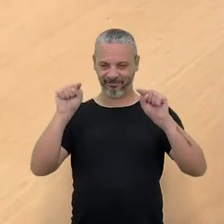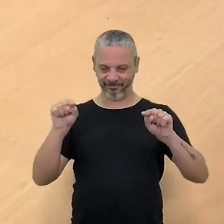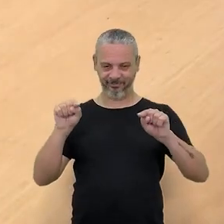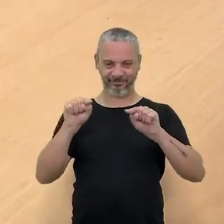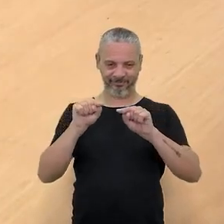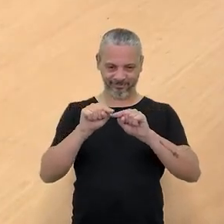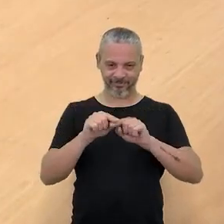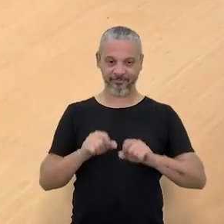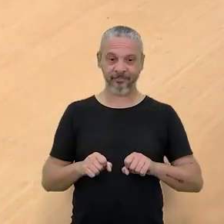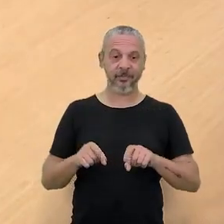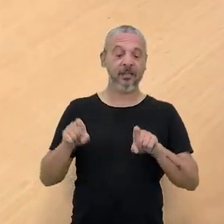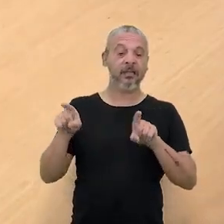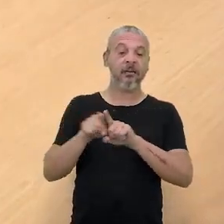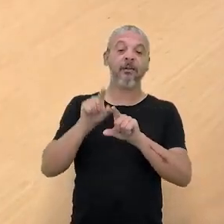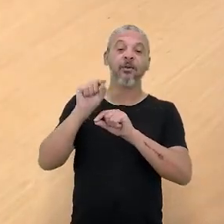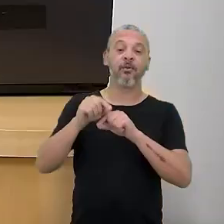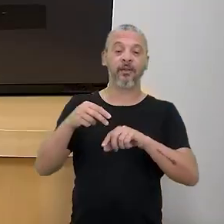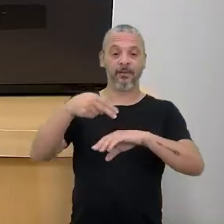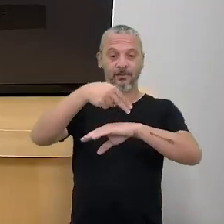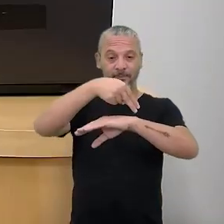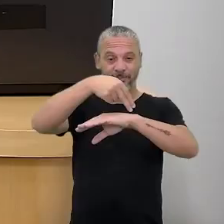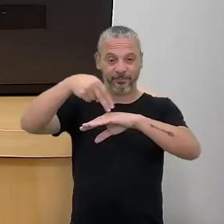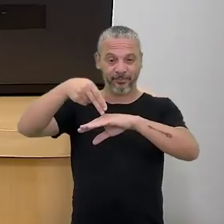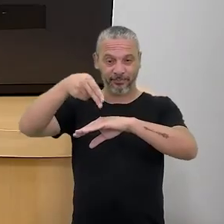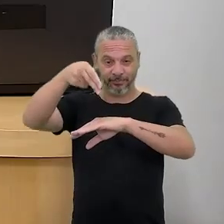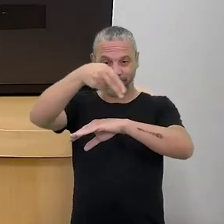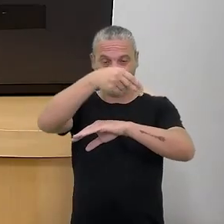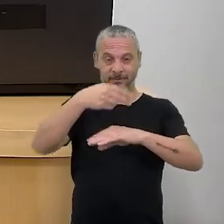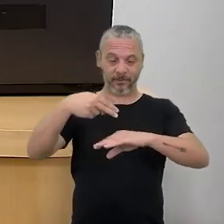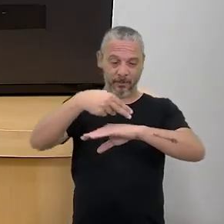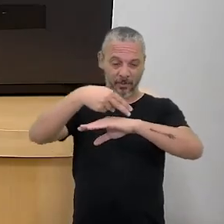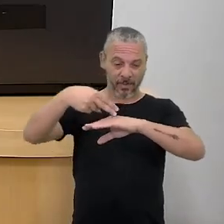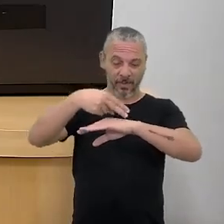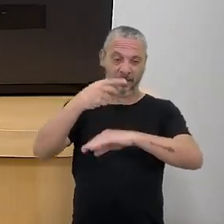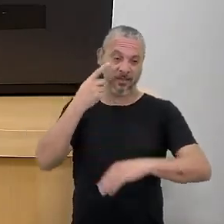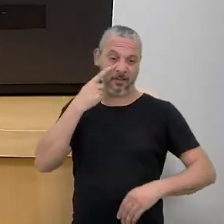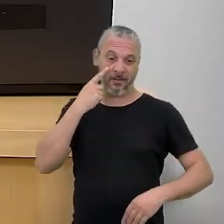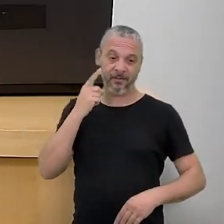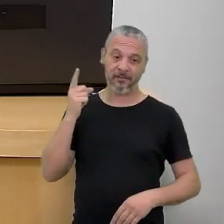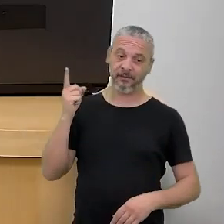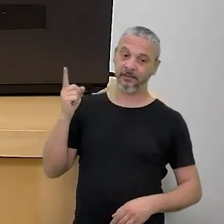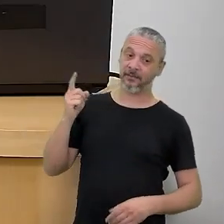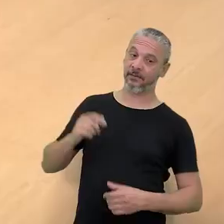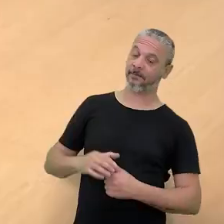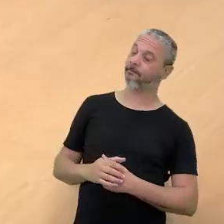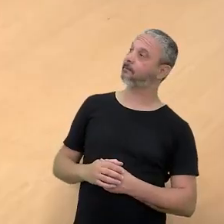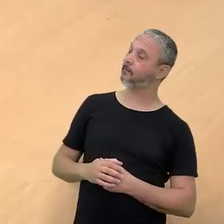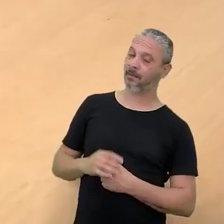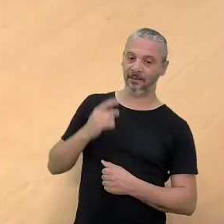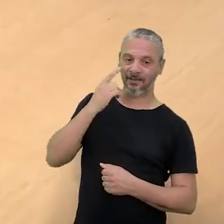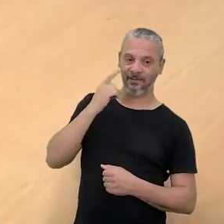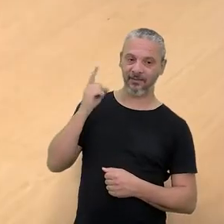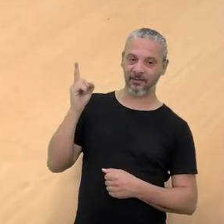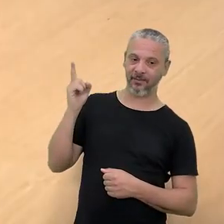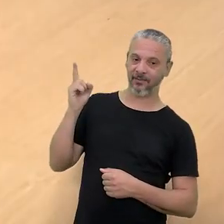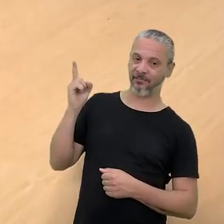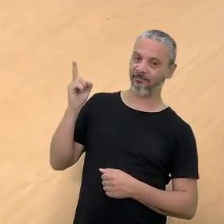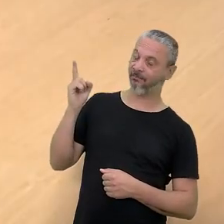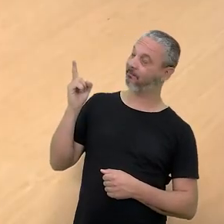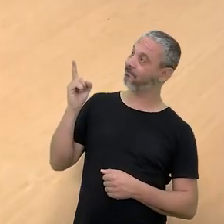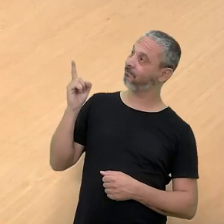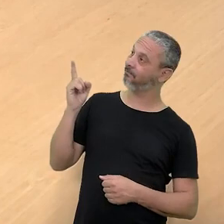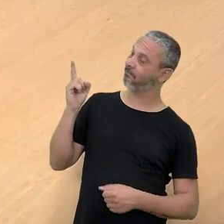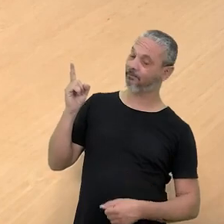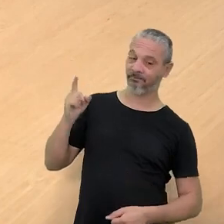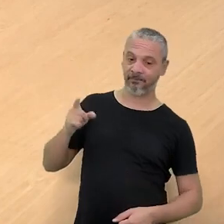centímetros. E aí, agora é só fazer o corte. Então, eu vou pegar e eu vou cortar a minha caixinha de